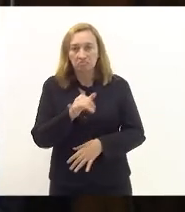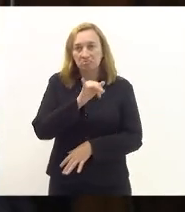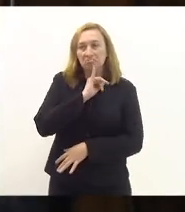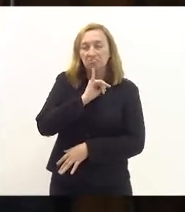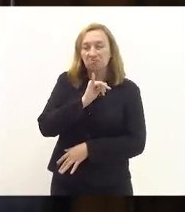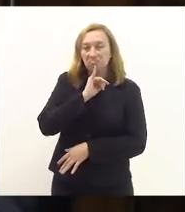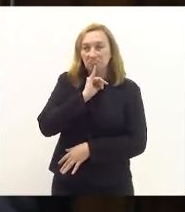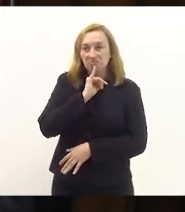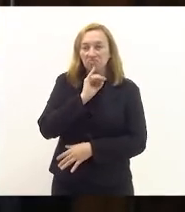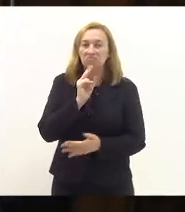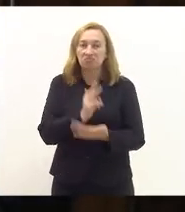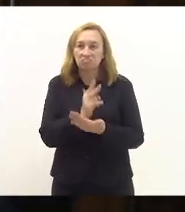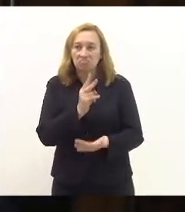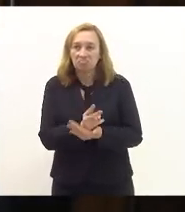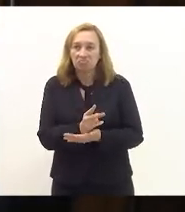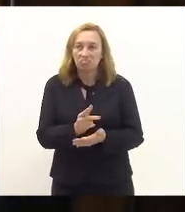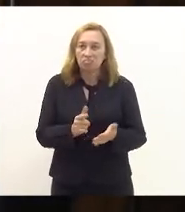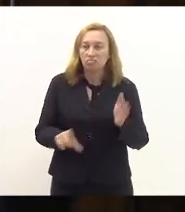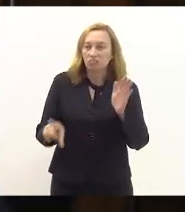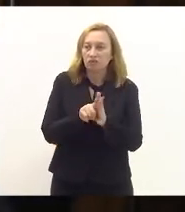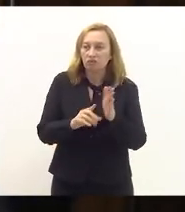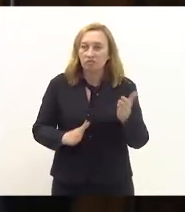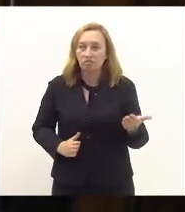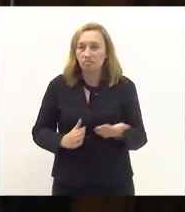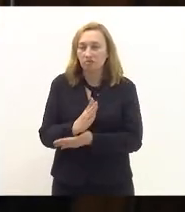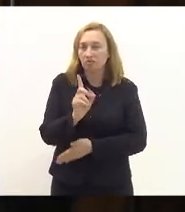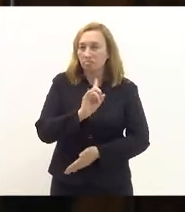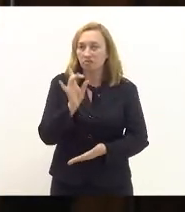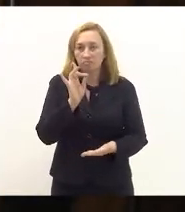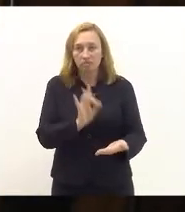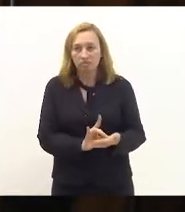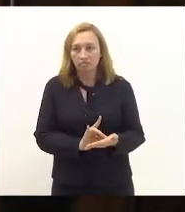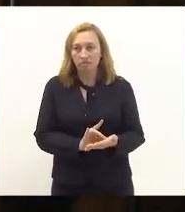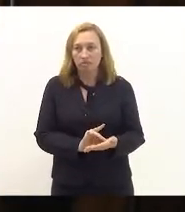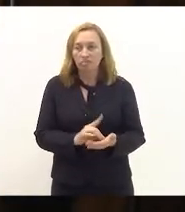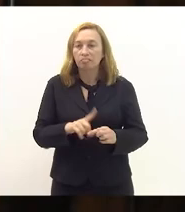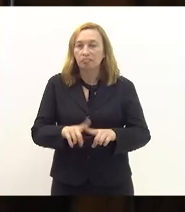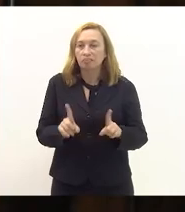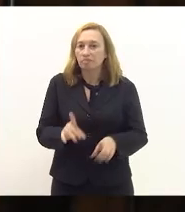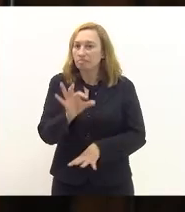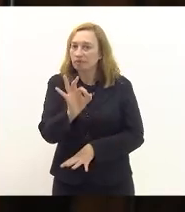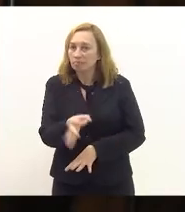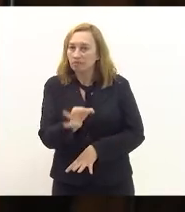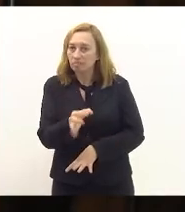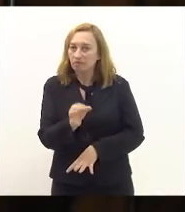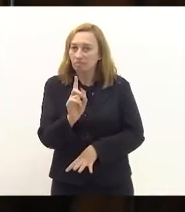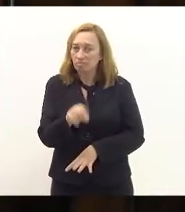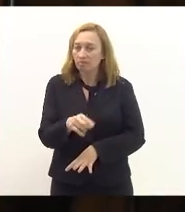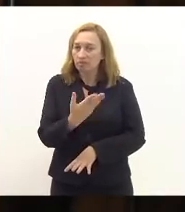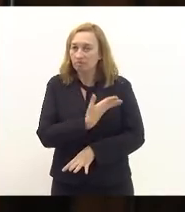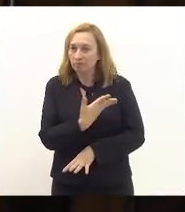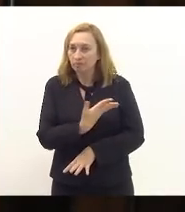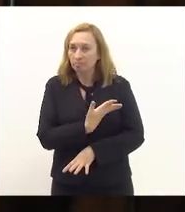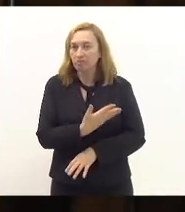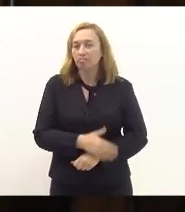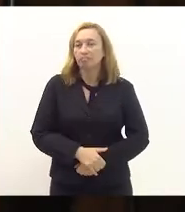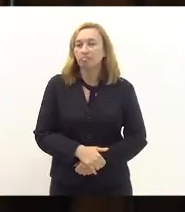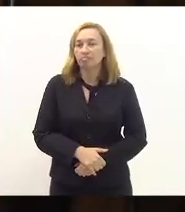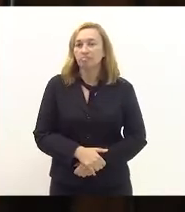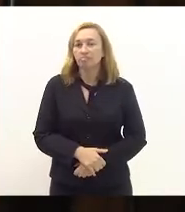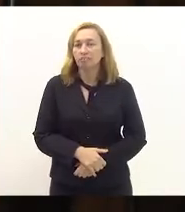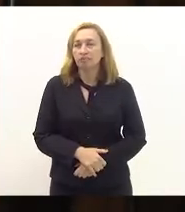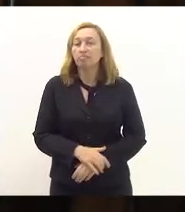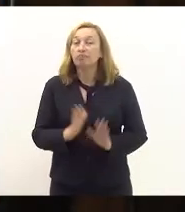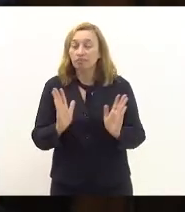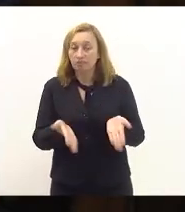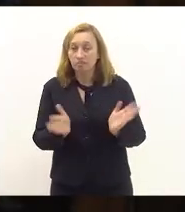infelizmente, apesar da lei aprovada, não virou realidade. Mas o fato, amigos e amigas, que